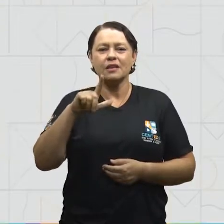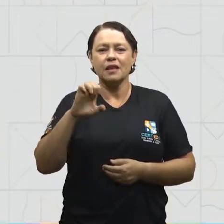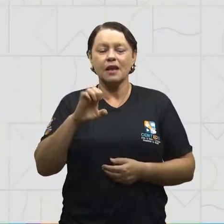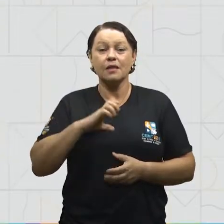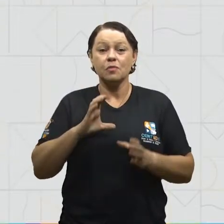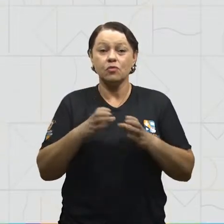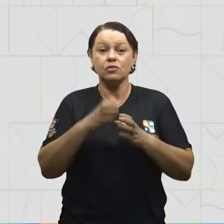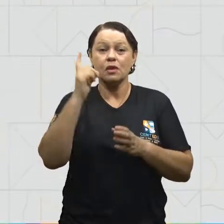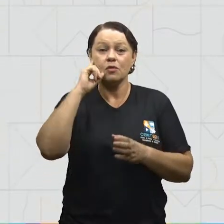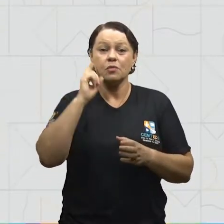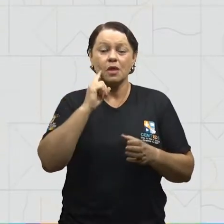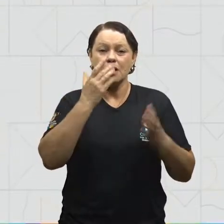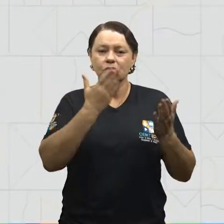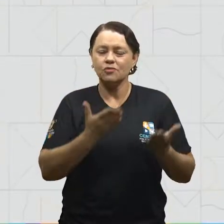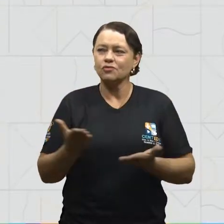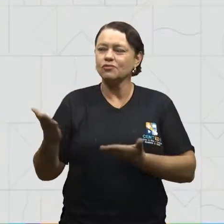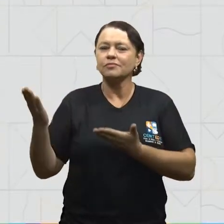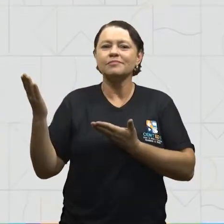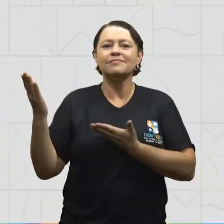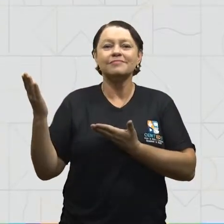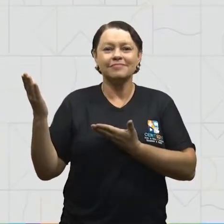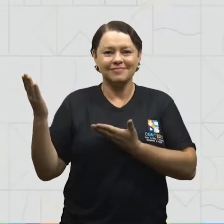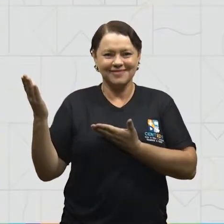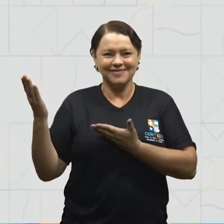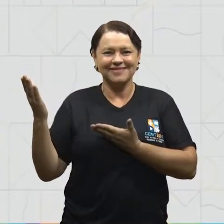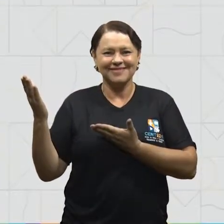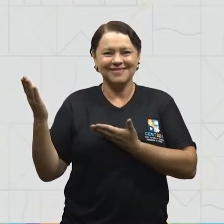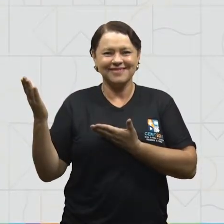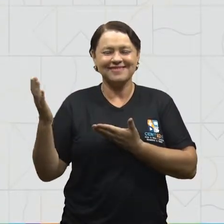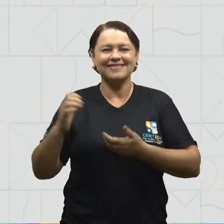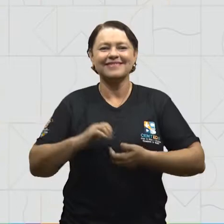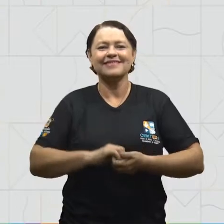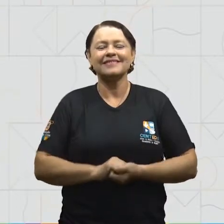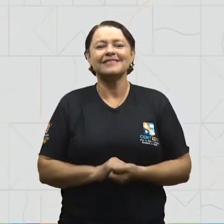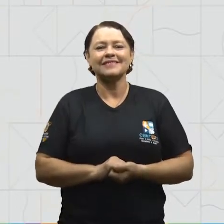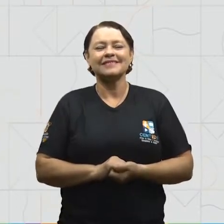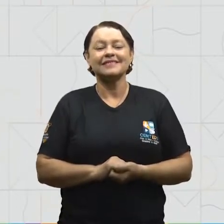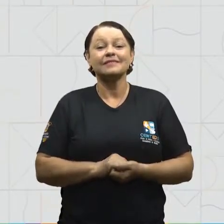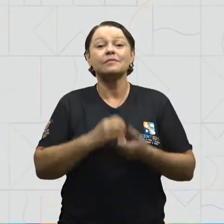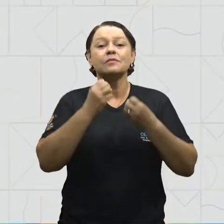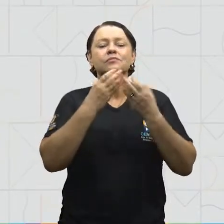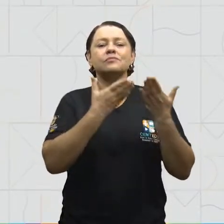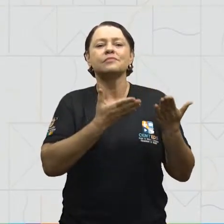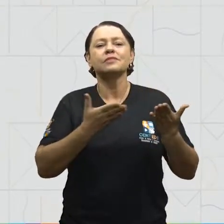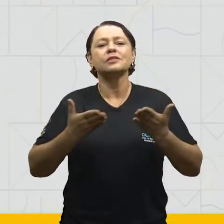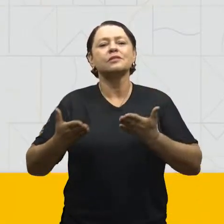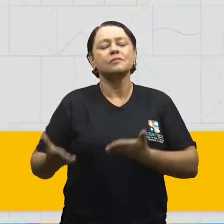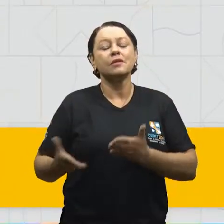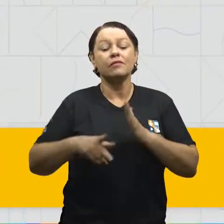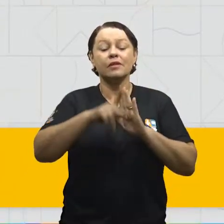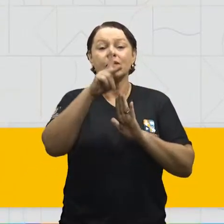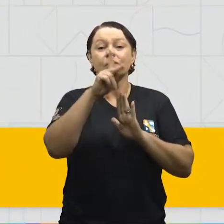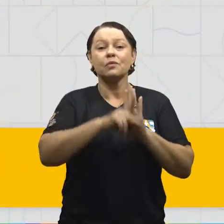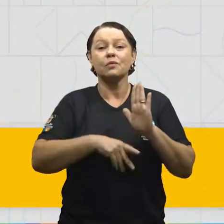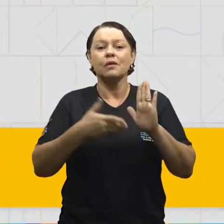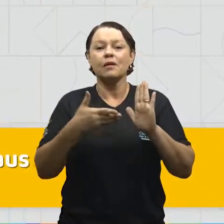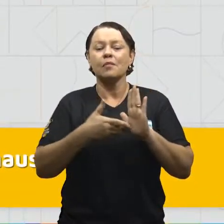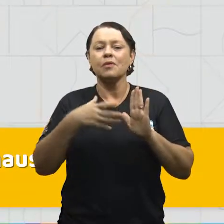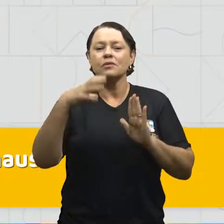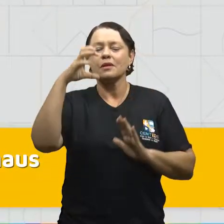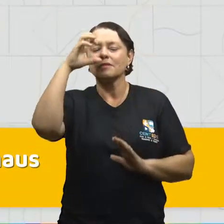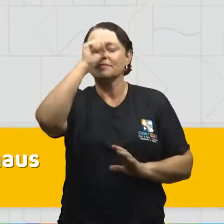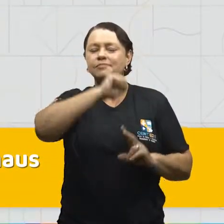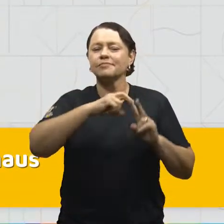meu sinal na comunidade surda é este aqui. Seja muito bem-vindo ao projeto Aprender